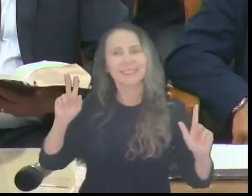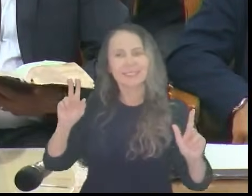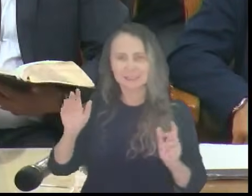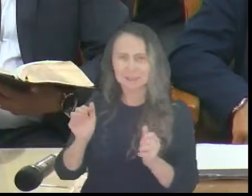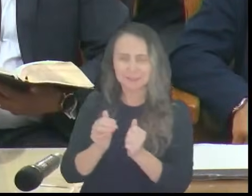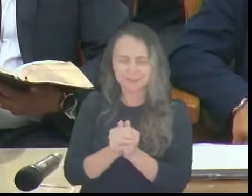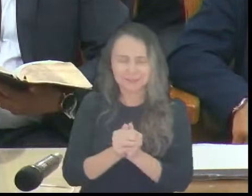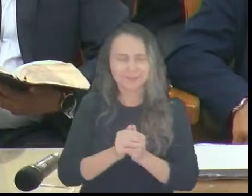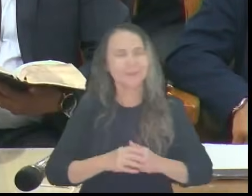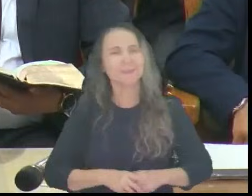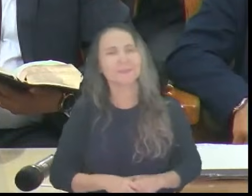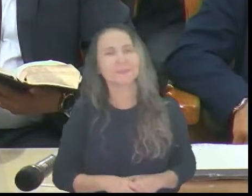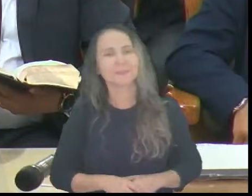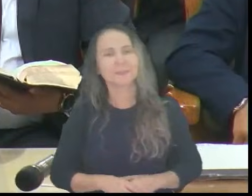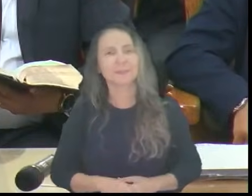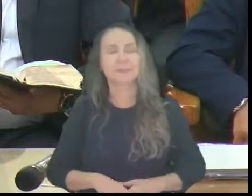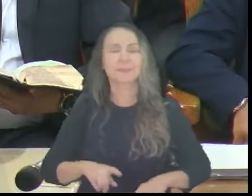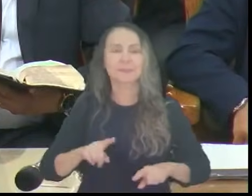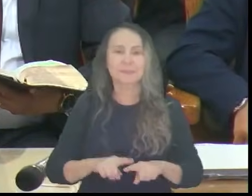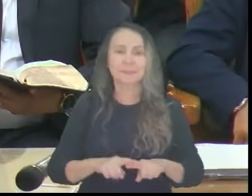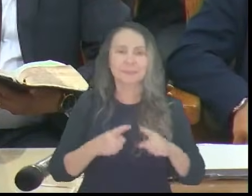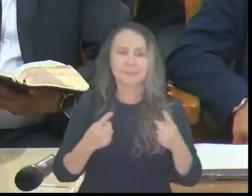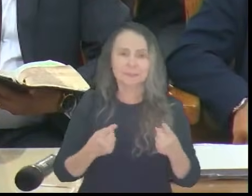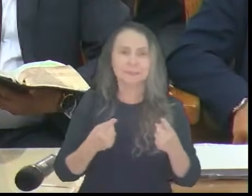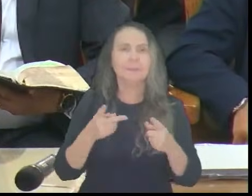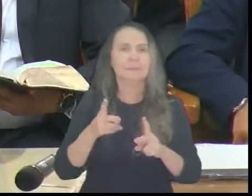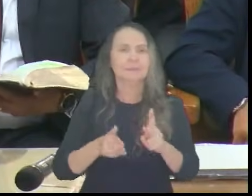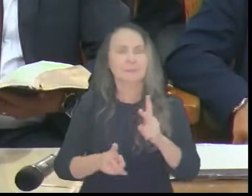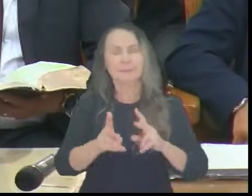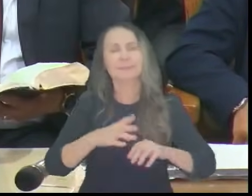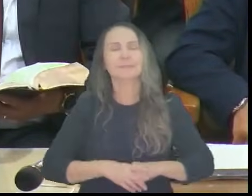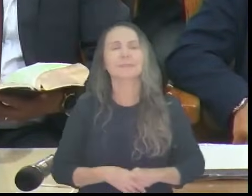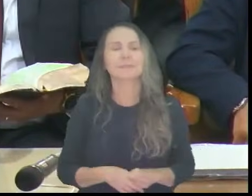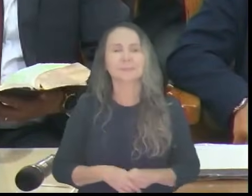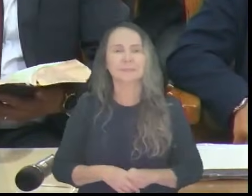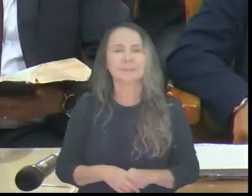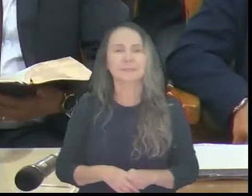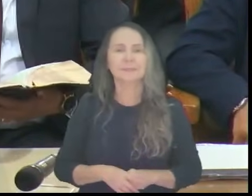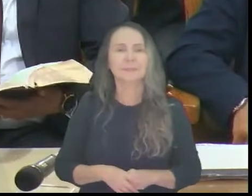Amém. Mas, irmãos amados, vamos agora mais adiante.